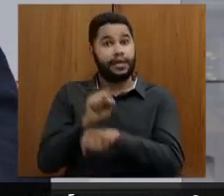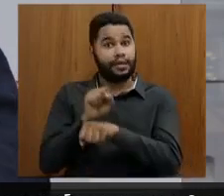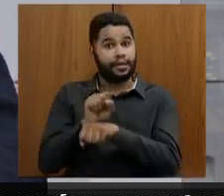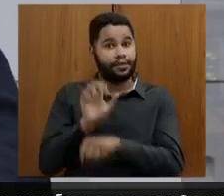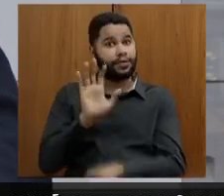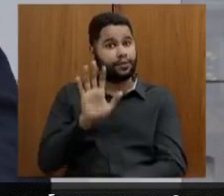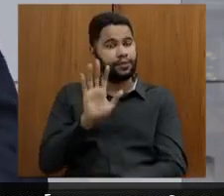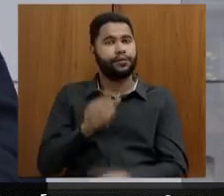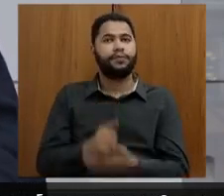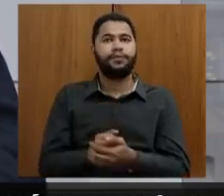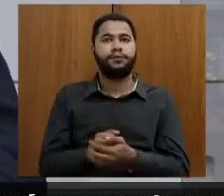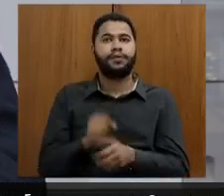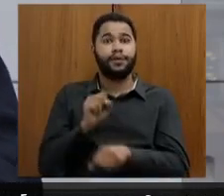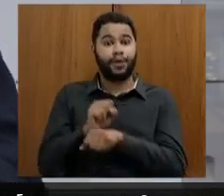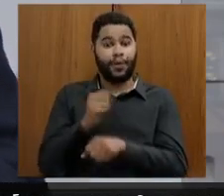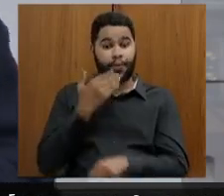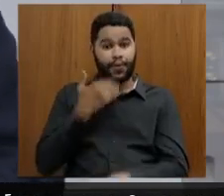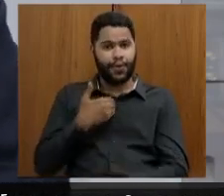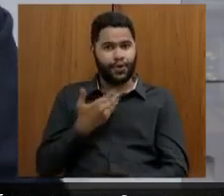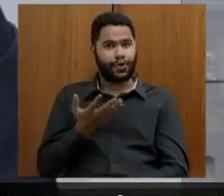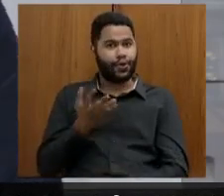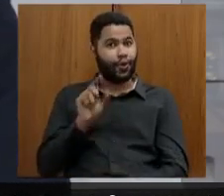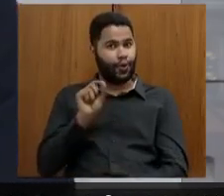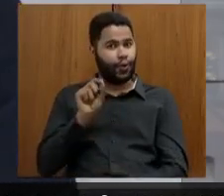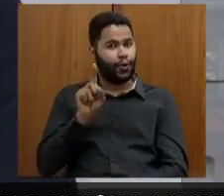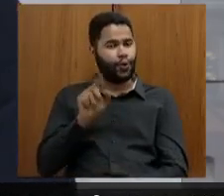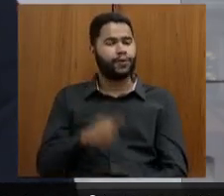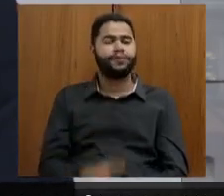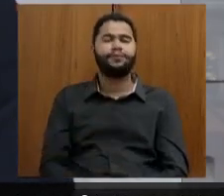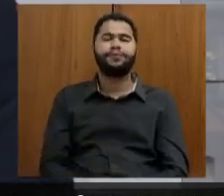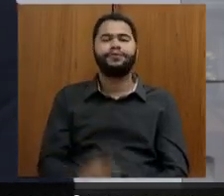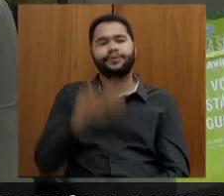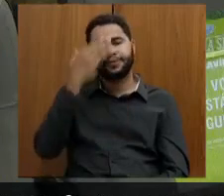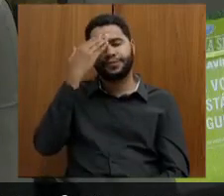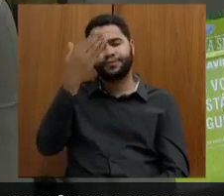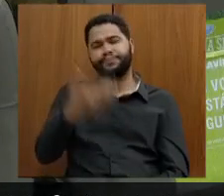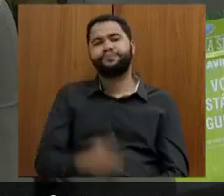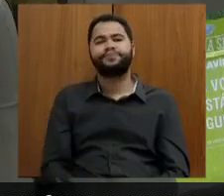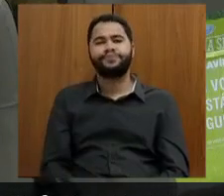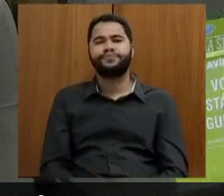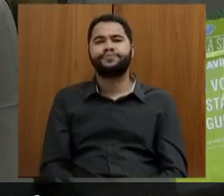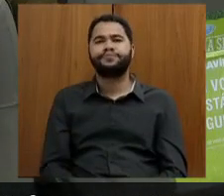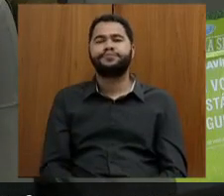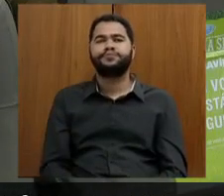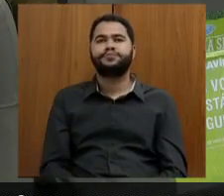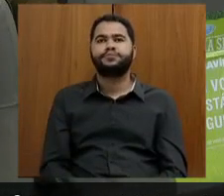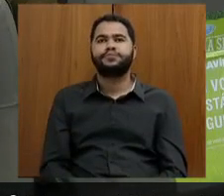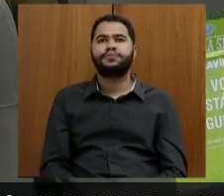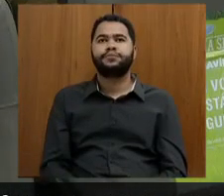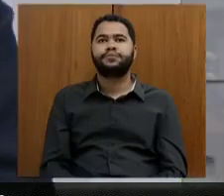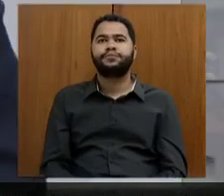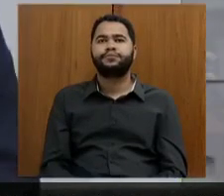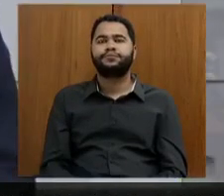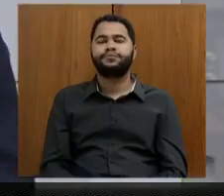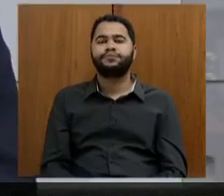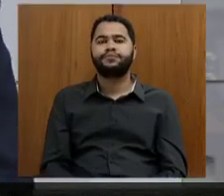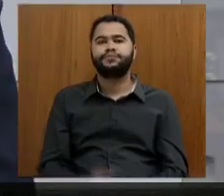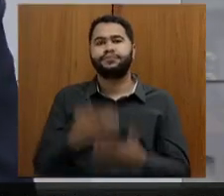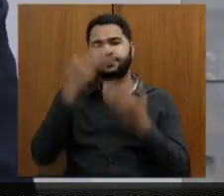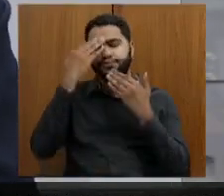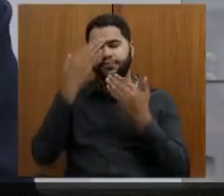aguarde Aguarde meus pedidos né Muito Obrigado agradecemos